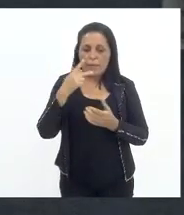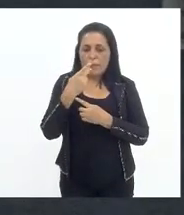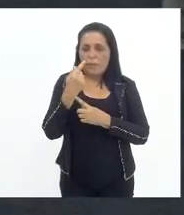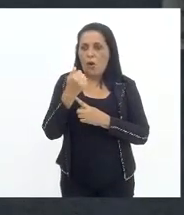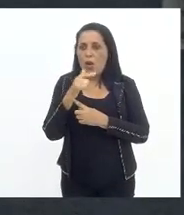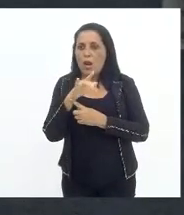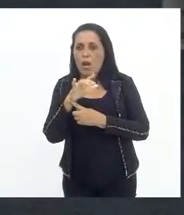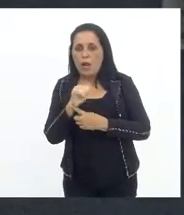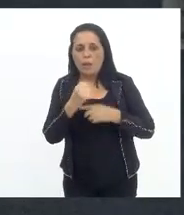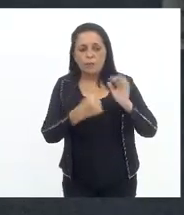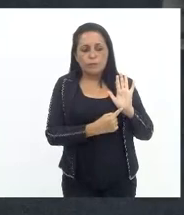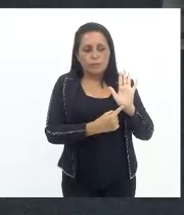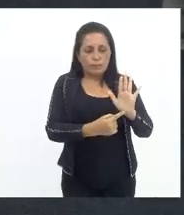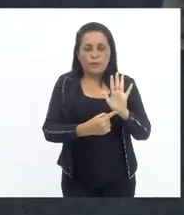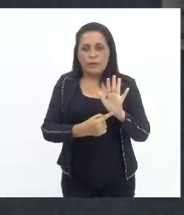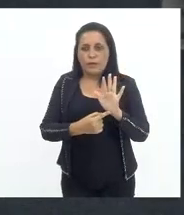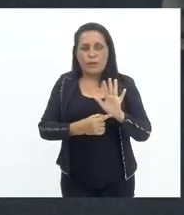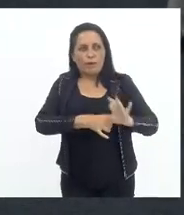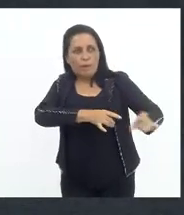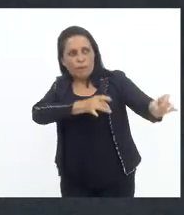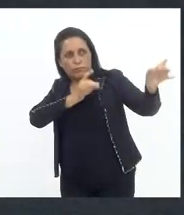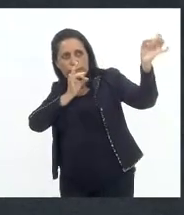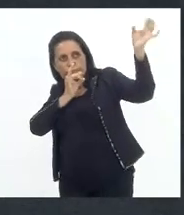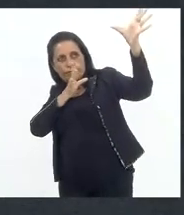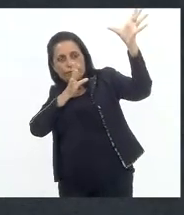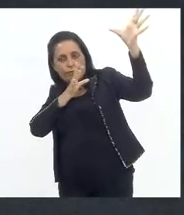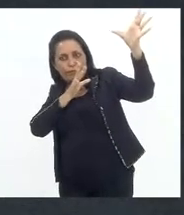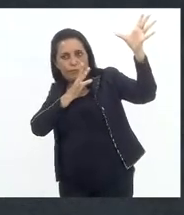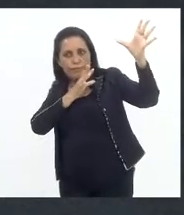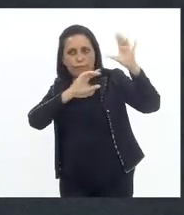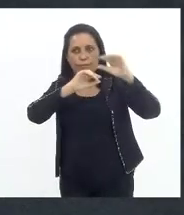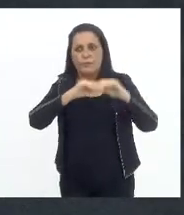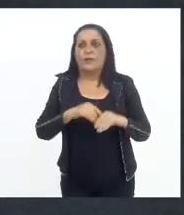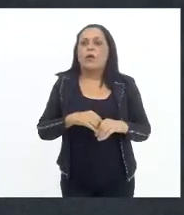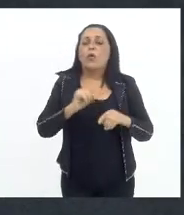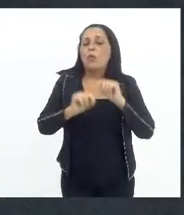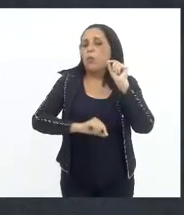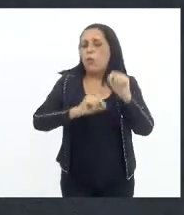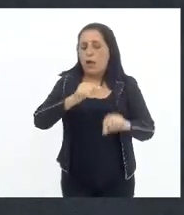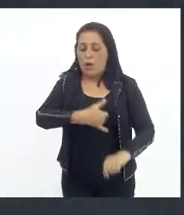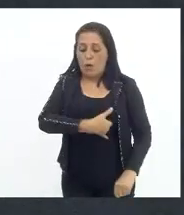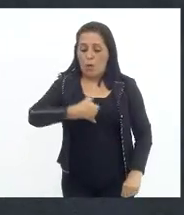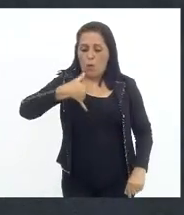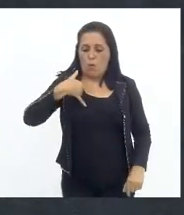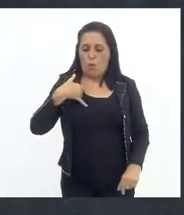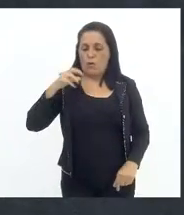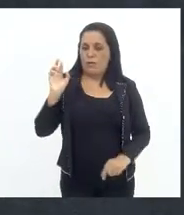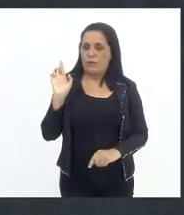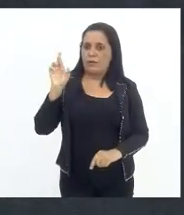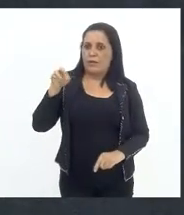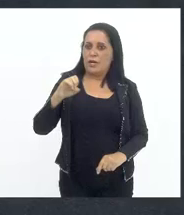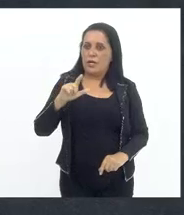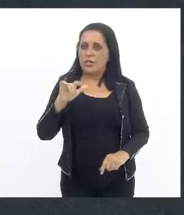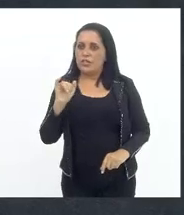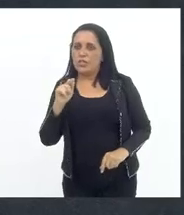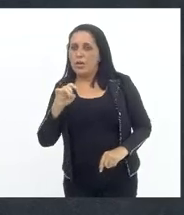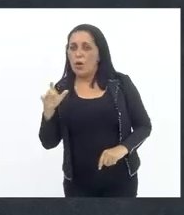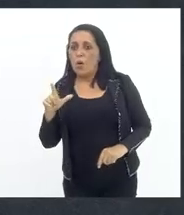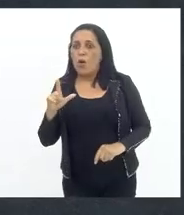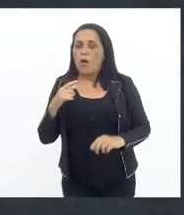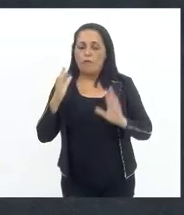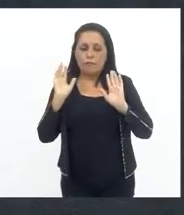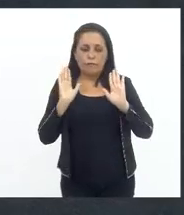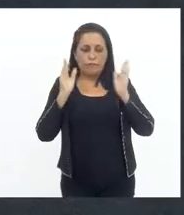a público, lançou a flecha de Oxóssi no alvo. O orgulho, mas, em especial, necessidade de visibilidade ao